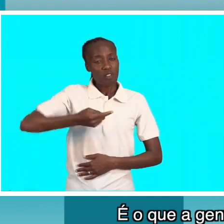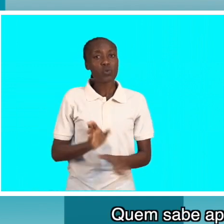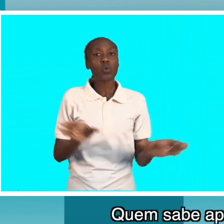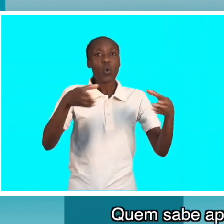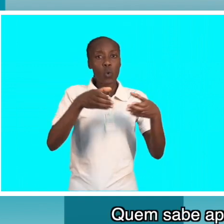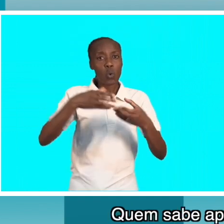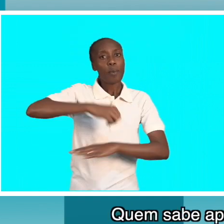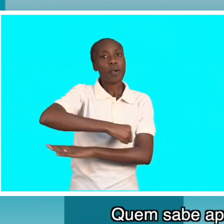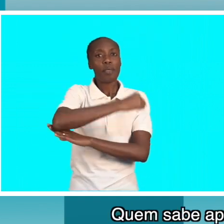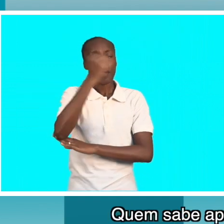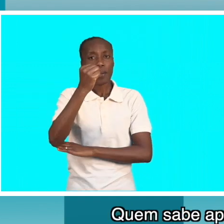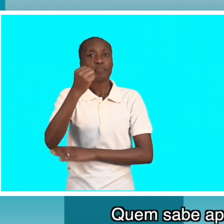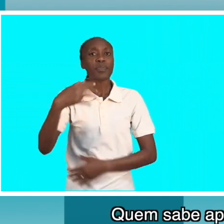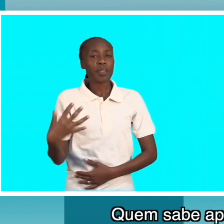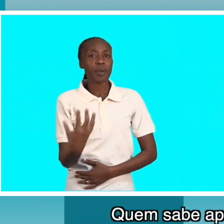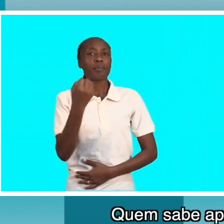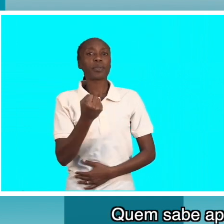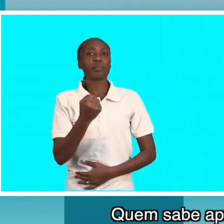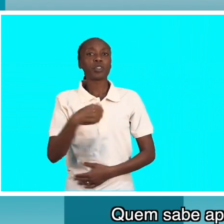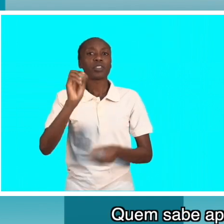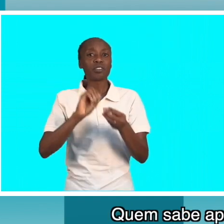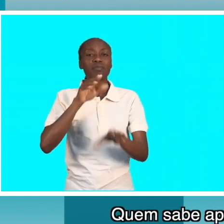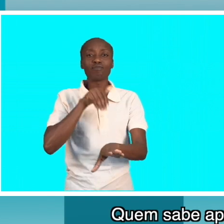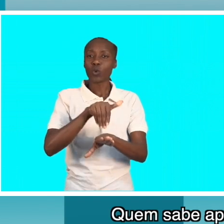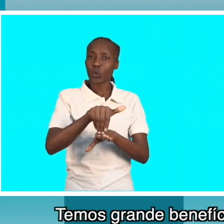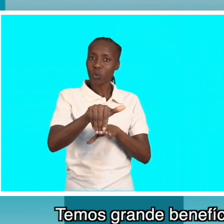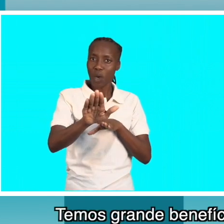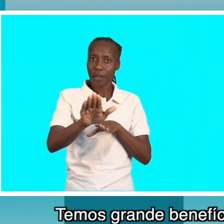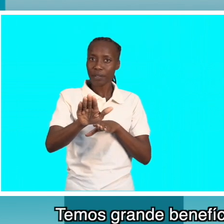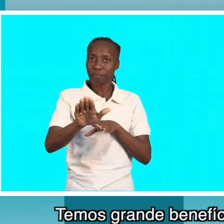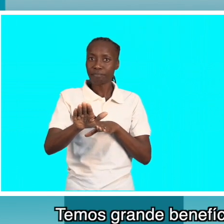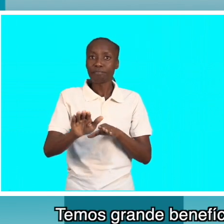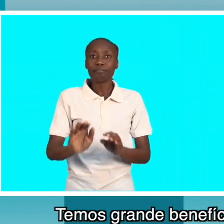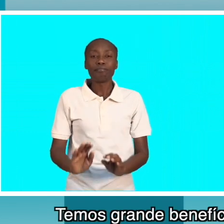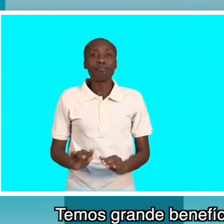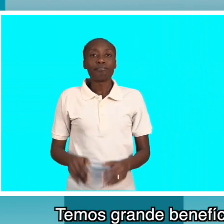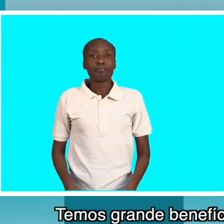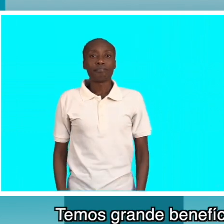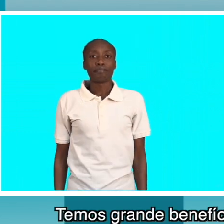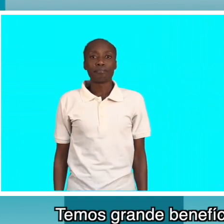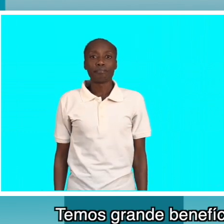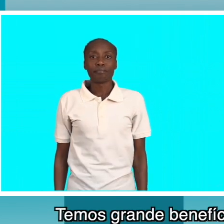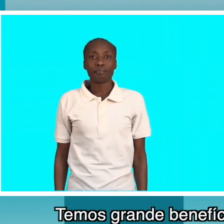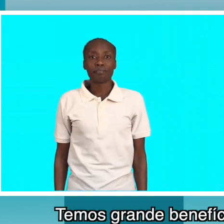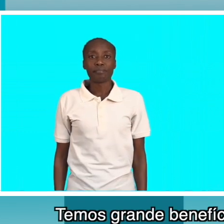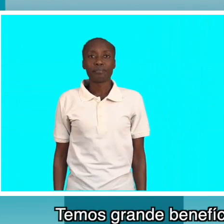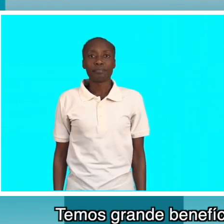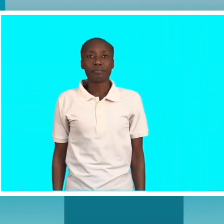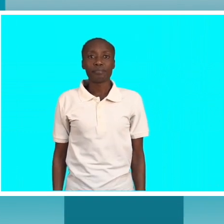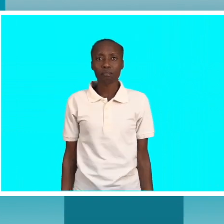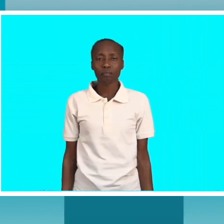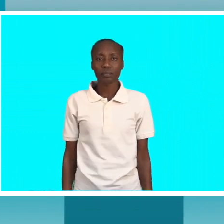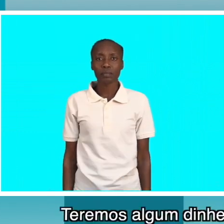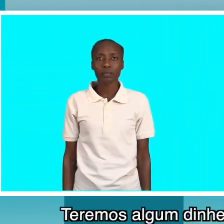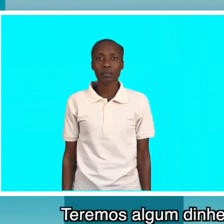província. Será para quem sabe aproveitar, saberá aproveitar disso. Temos grande benefício porque estamos aqui a